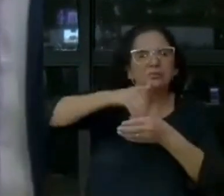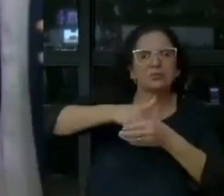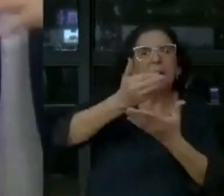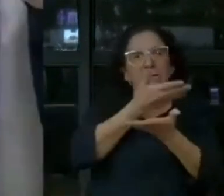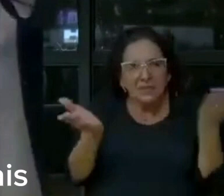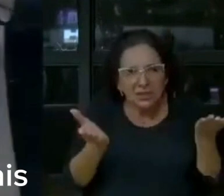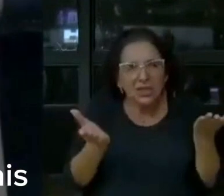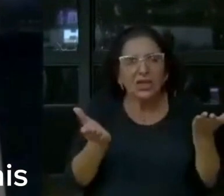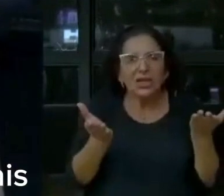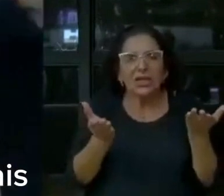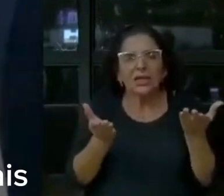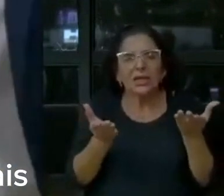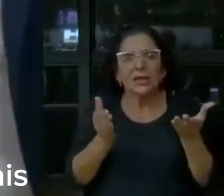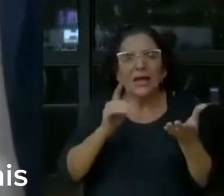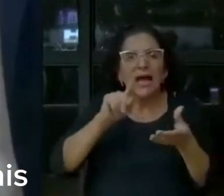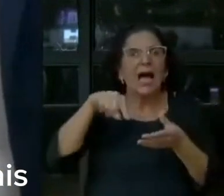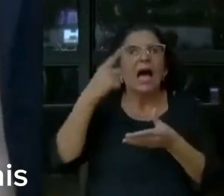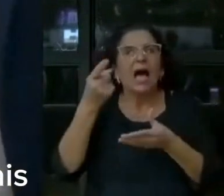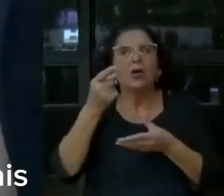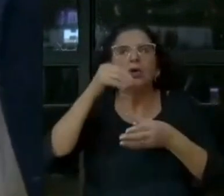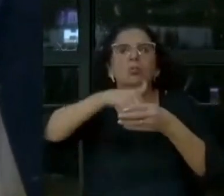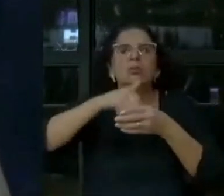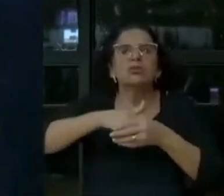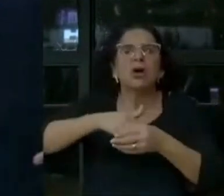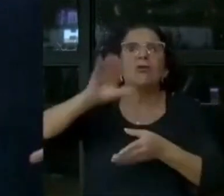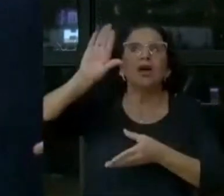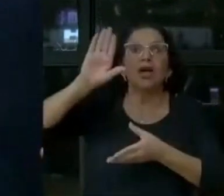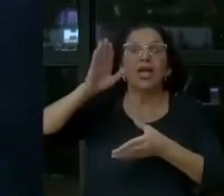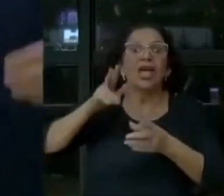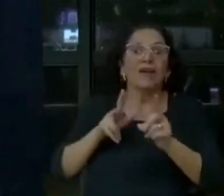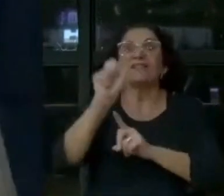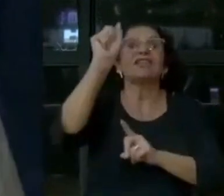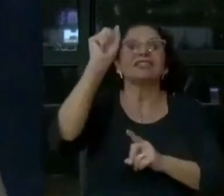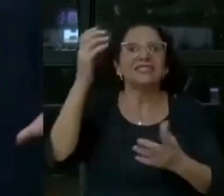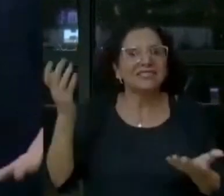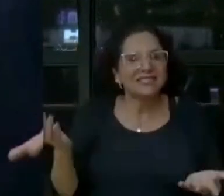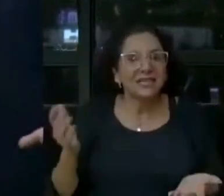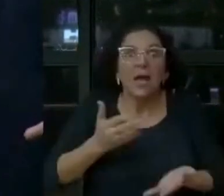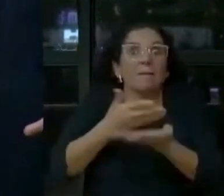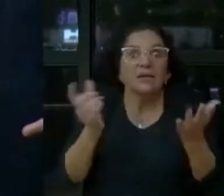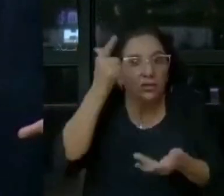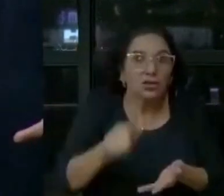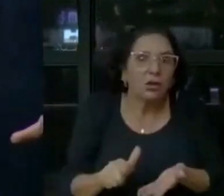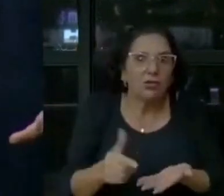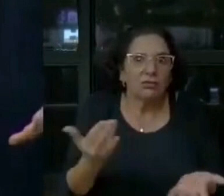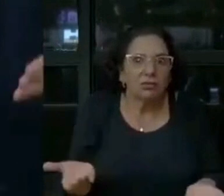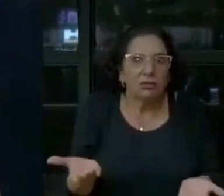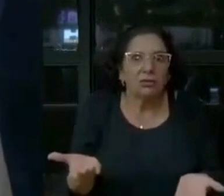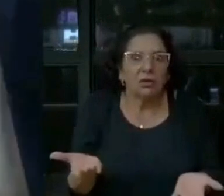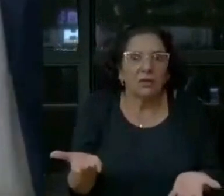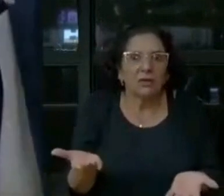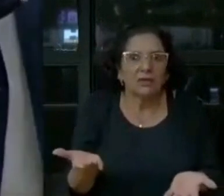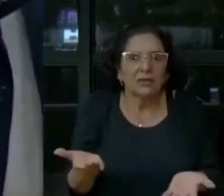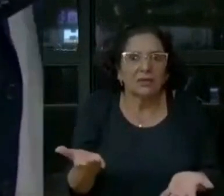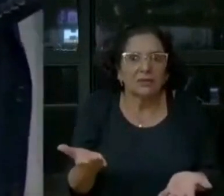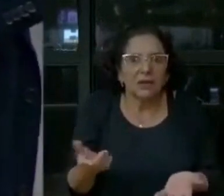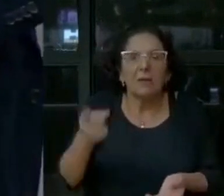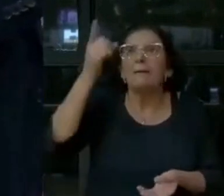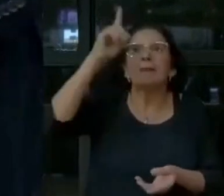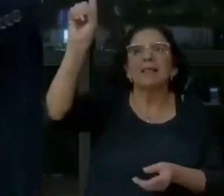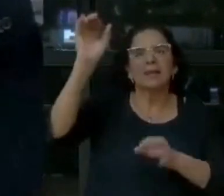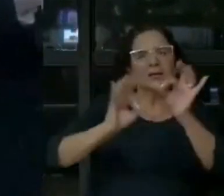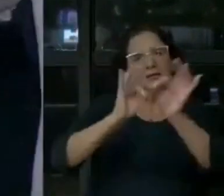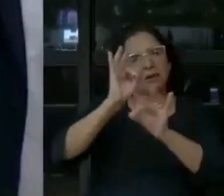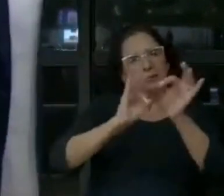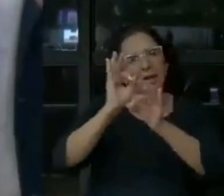perdi. E aí, quando todo mundo falava que não dava mais, eu disputei outra eleição, perdi de novo, mas Deus preparou